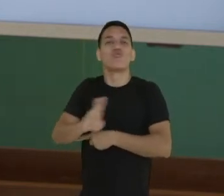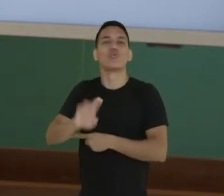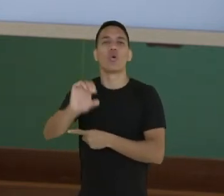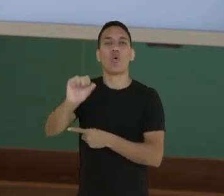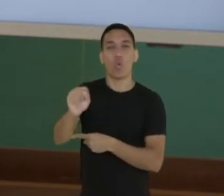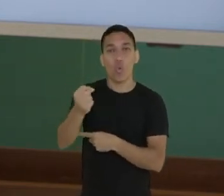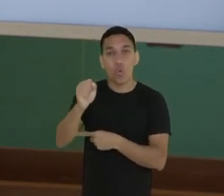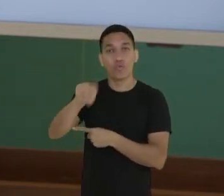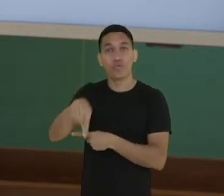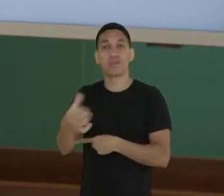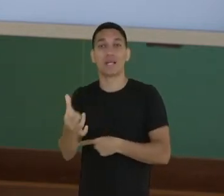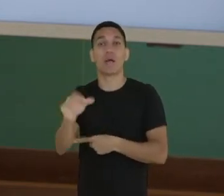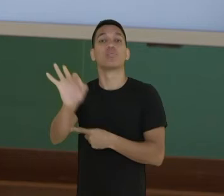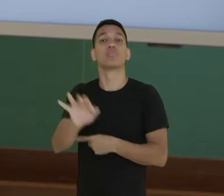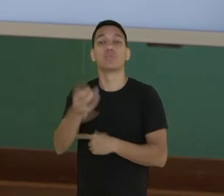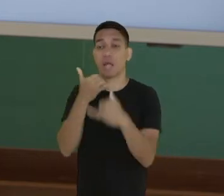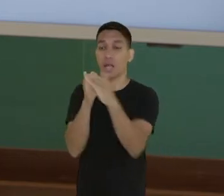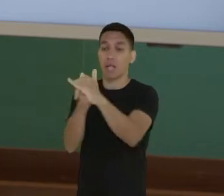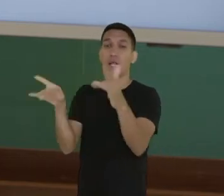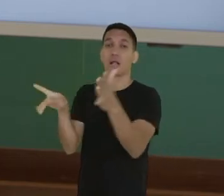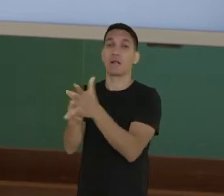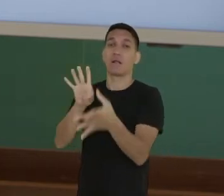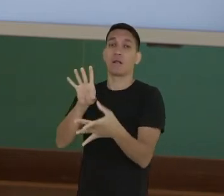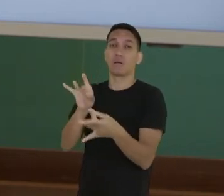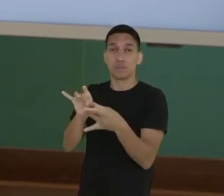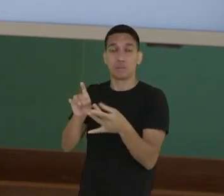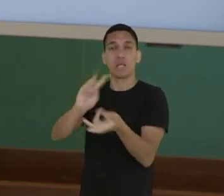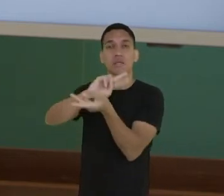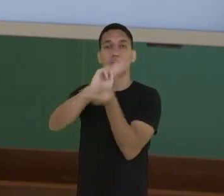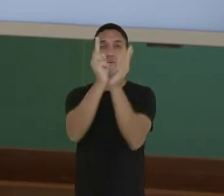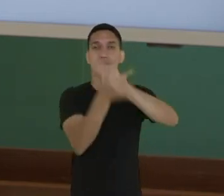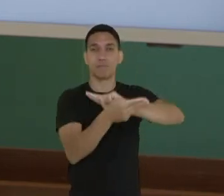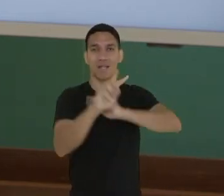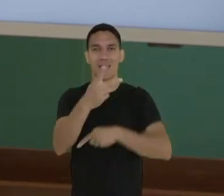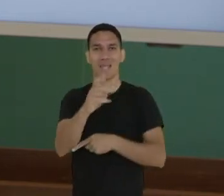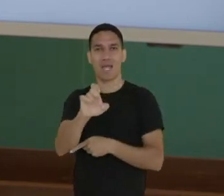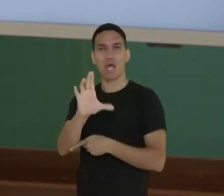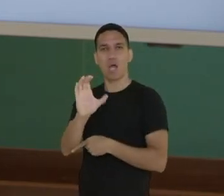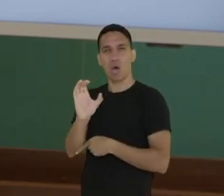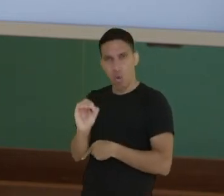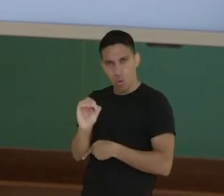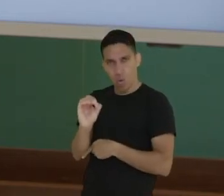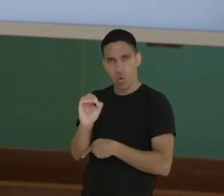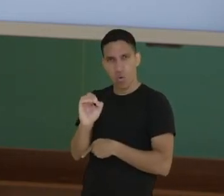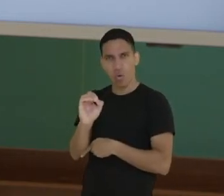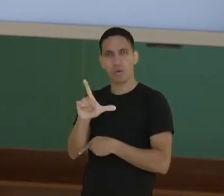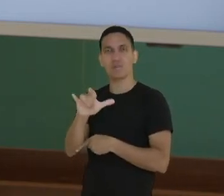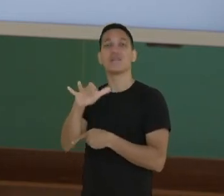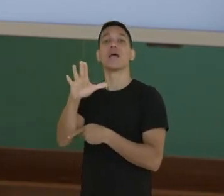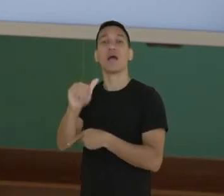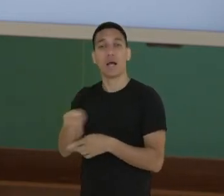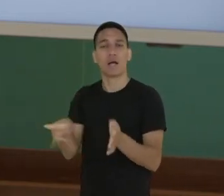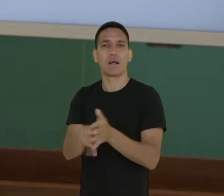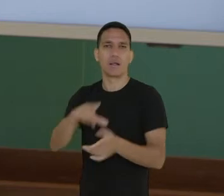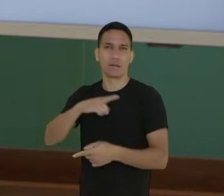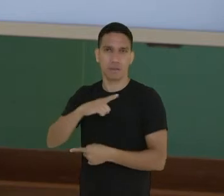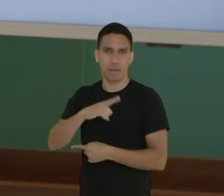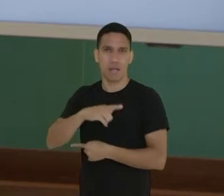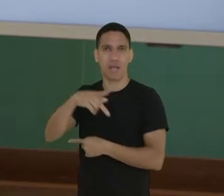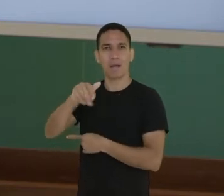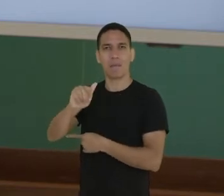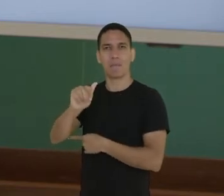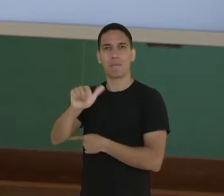da sua energia elétrica gerada através dos ventos, a famosa energia eólica, certo? Que nós temos aqui em Palmas, por exemplo,